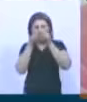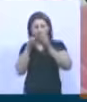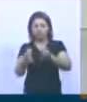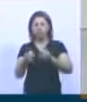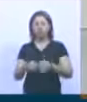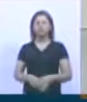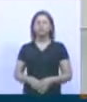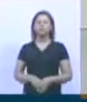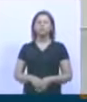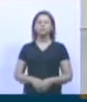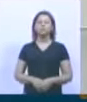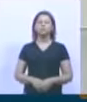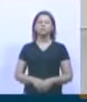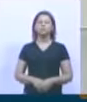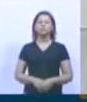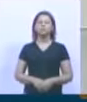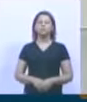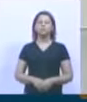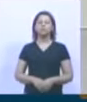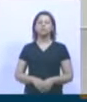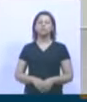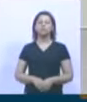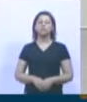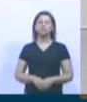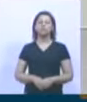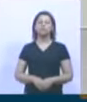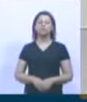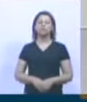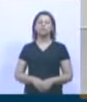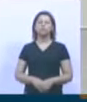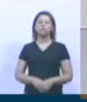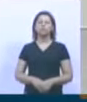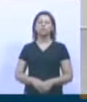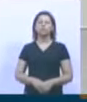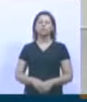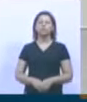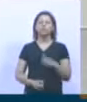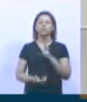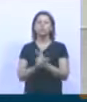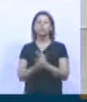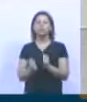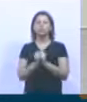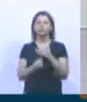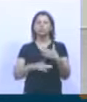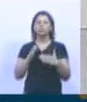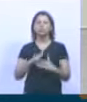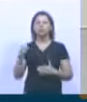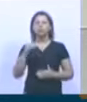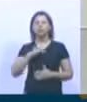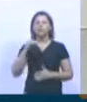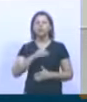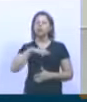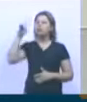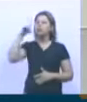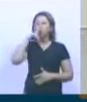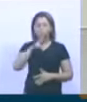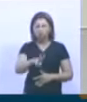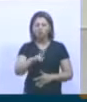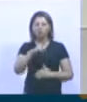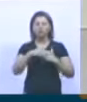in spite of his sinfulness, God still looked upon him as a son. Que apesar de todo o pecado, Deus olhava para